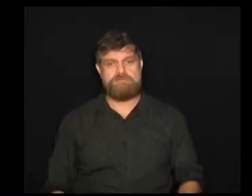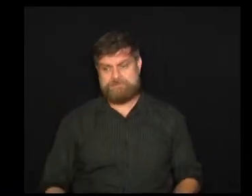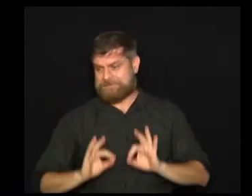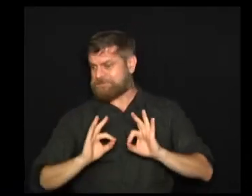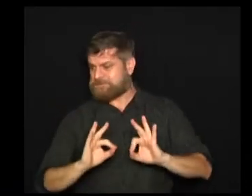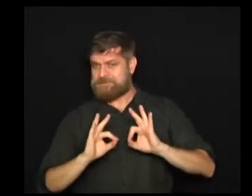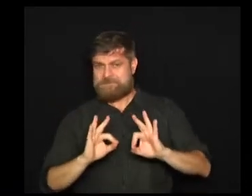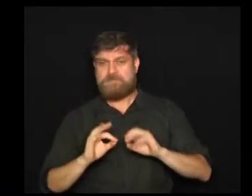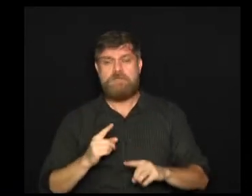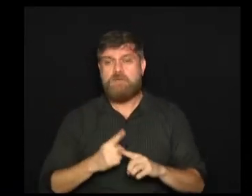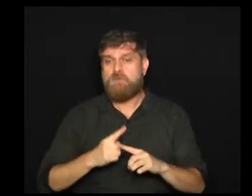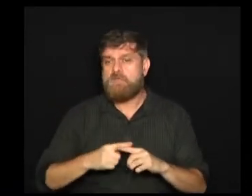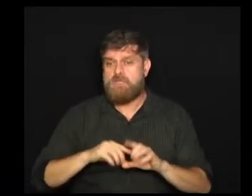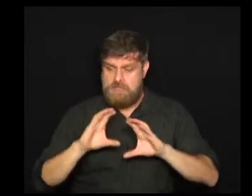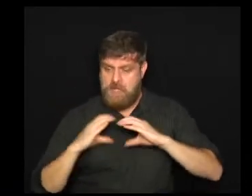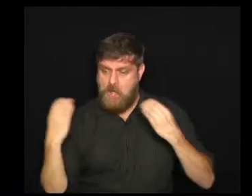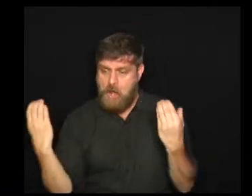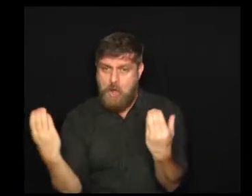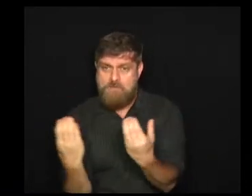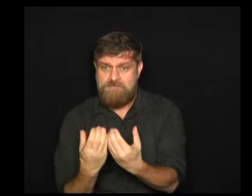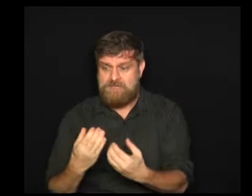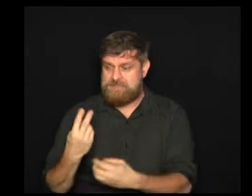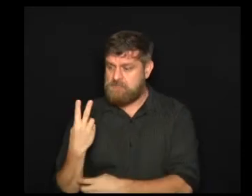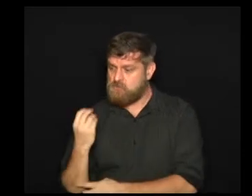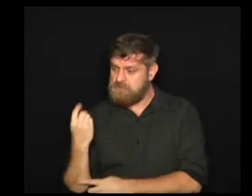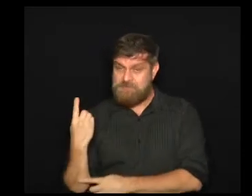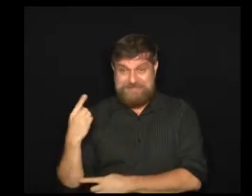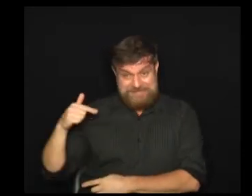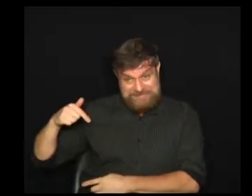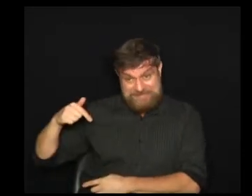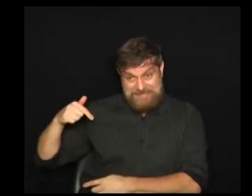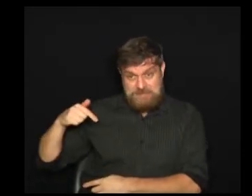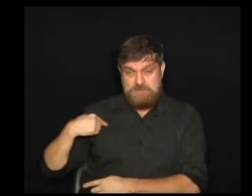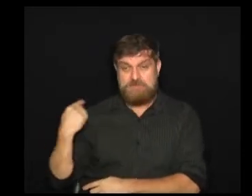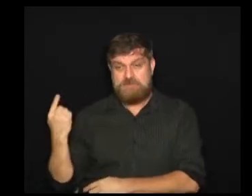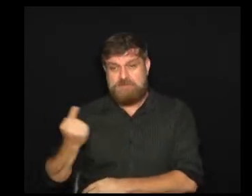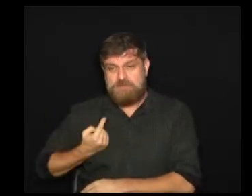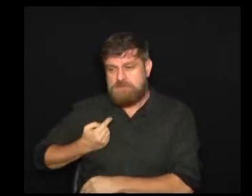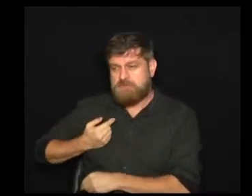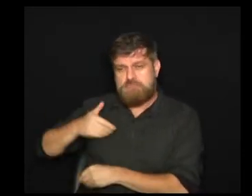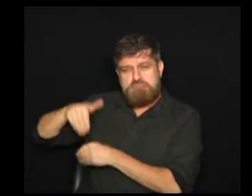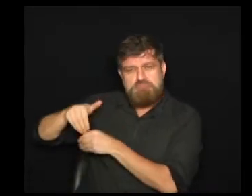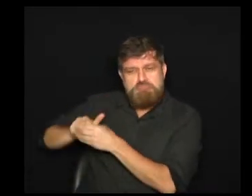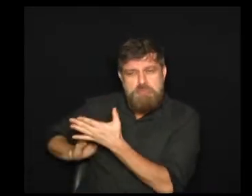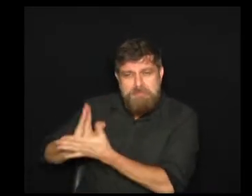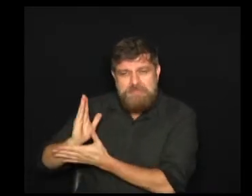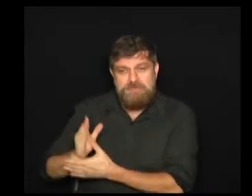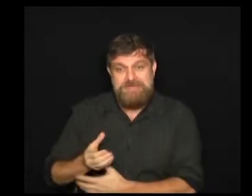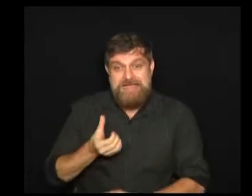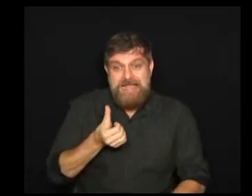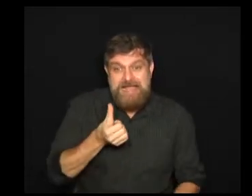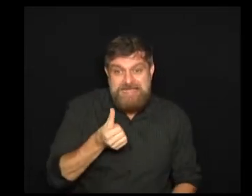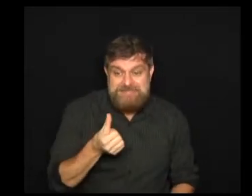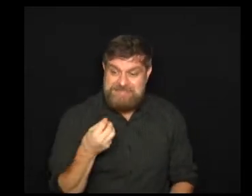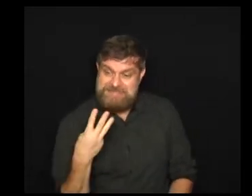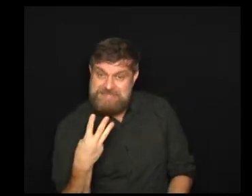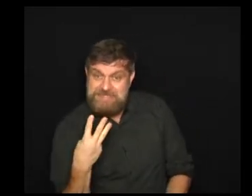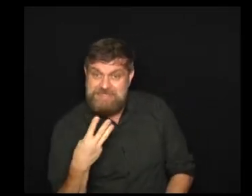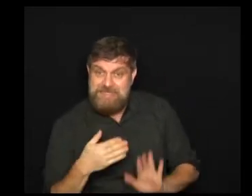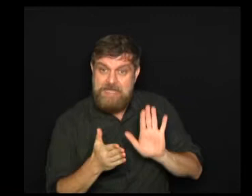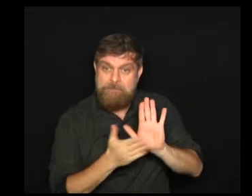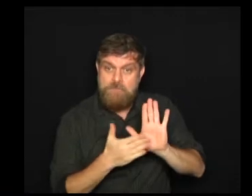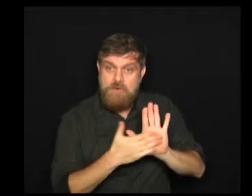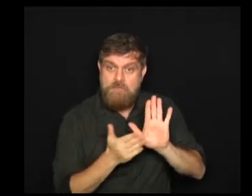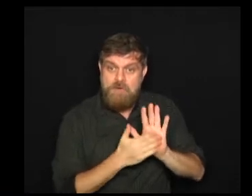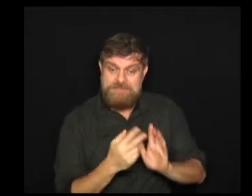Porque na conferência de 2017 nós conseguimos aprovar 63 propostas para serem trabalhadas